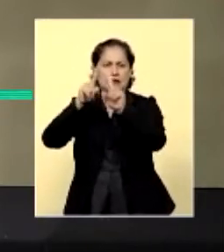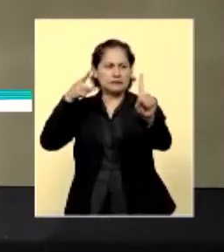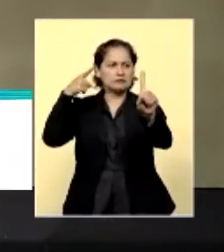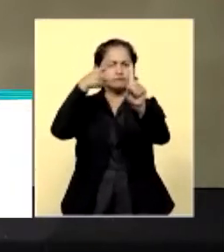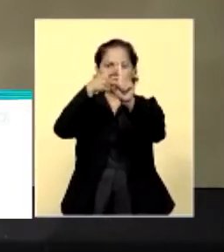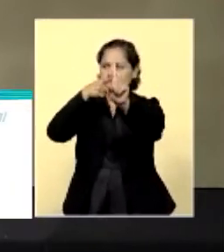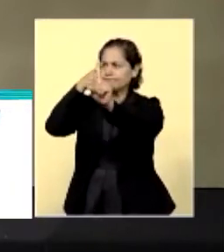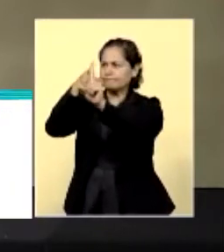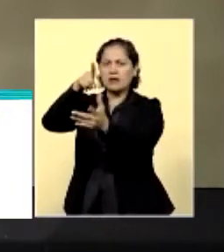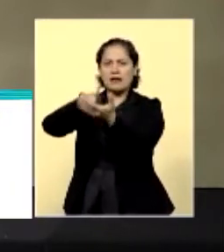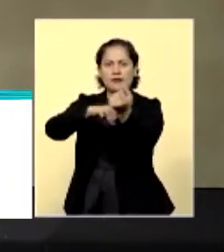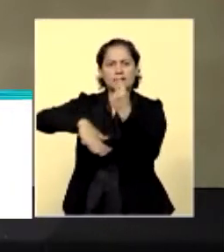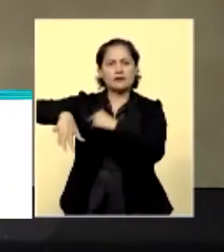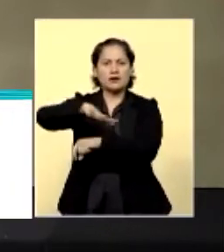ambiental,